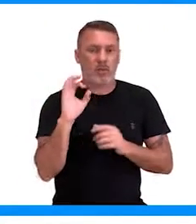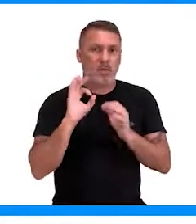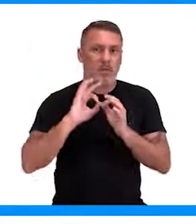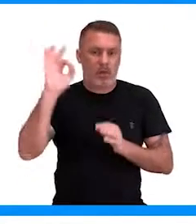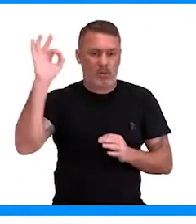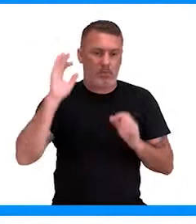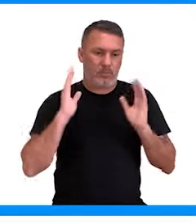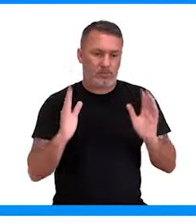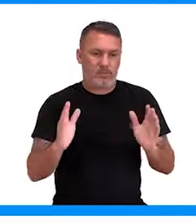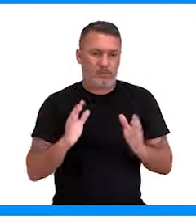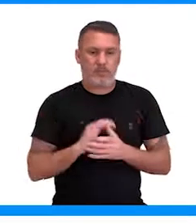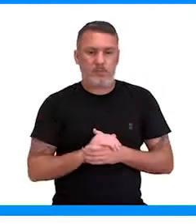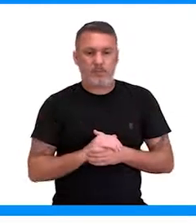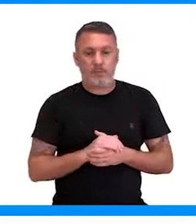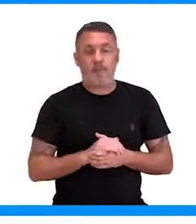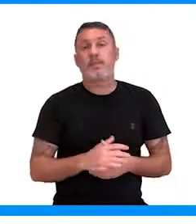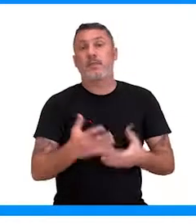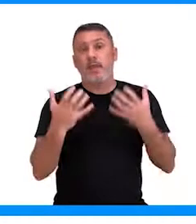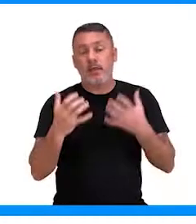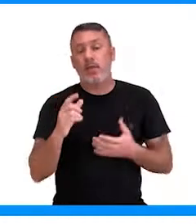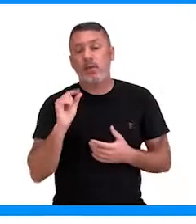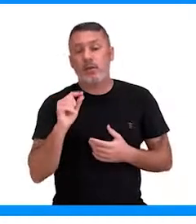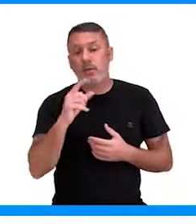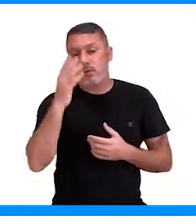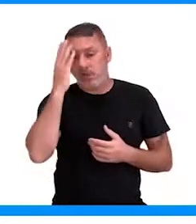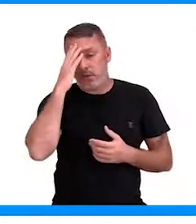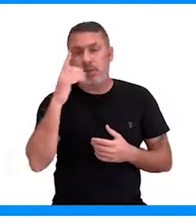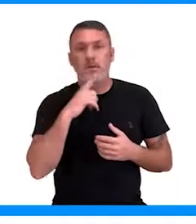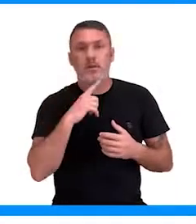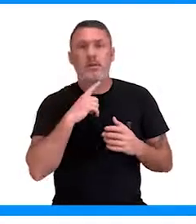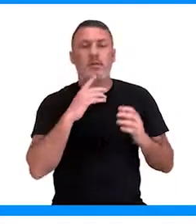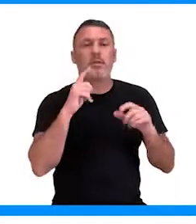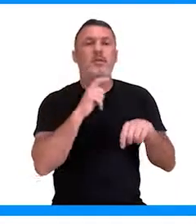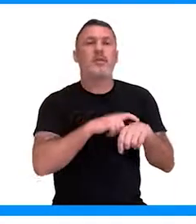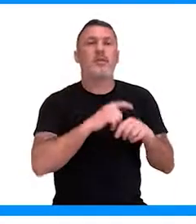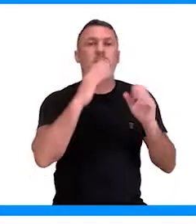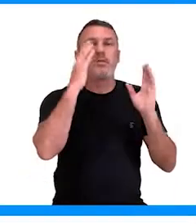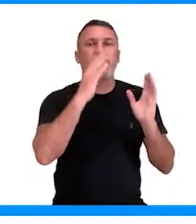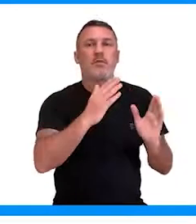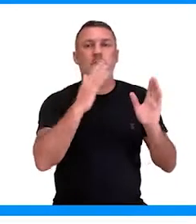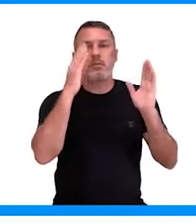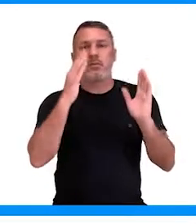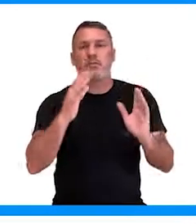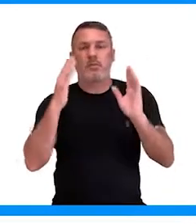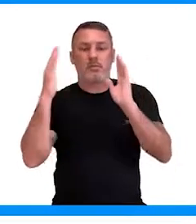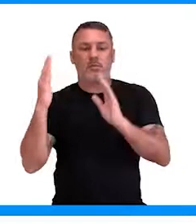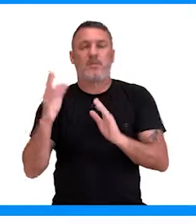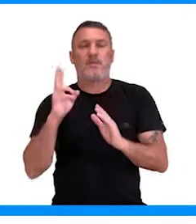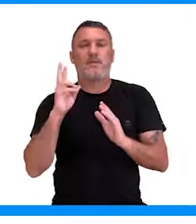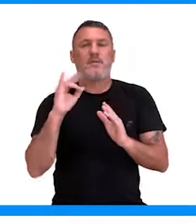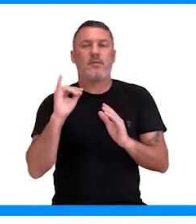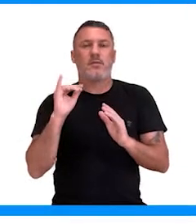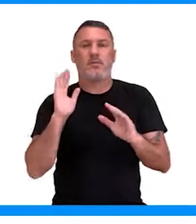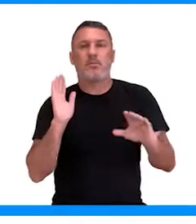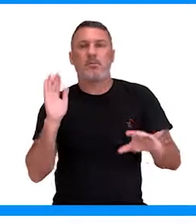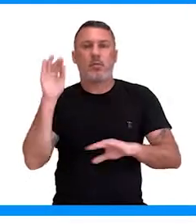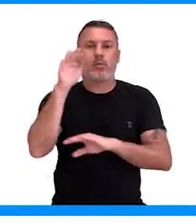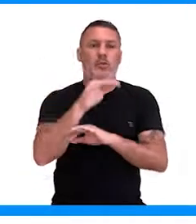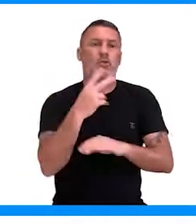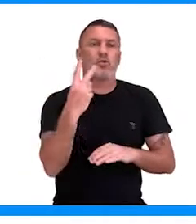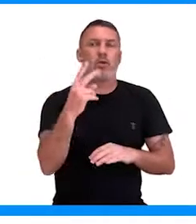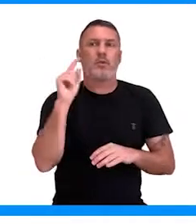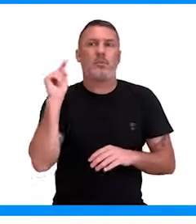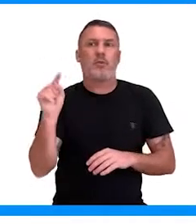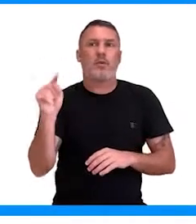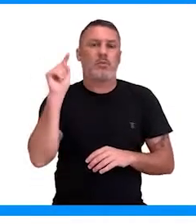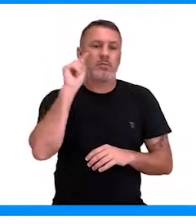projétil vai passar, né? E nós queremos saber qual o intervalo de tempo ele vai levar para passar